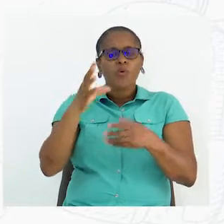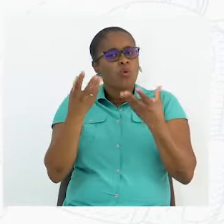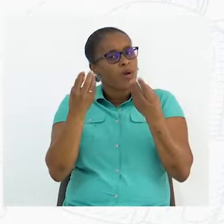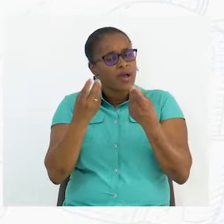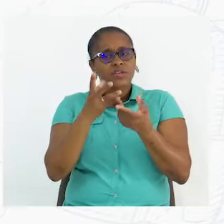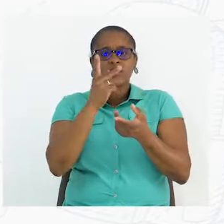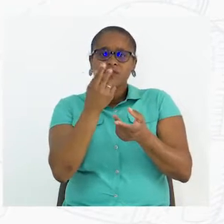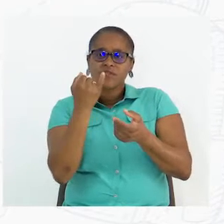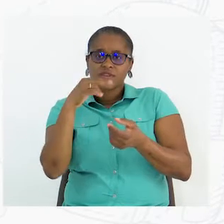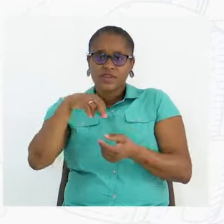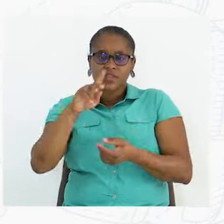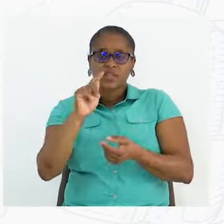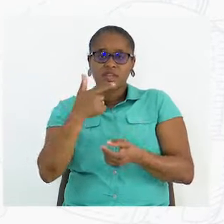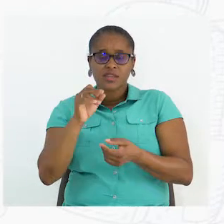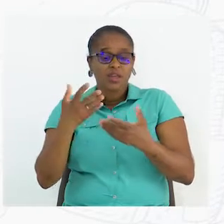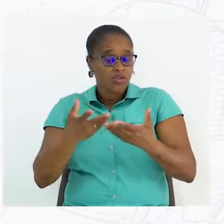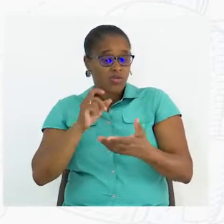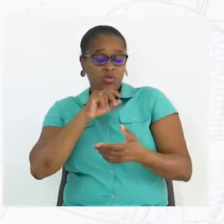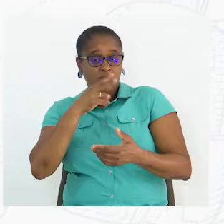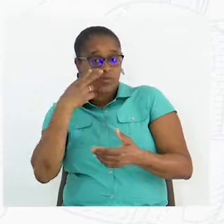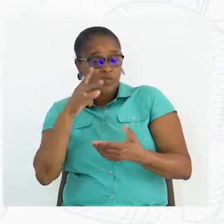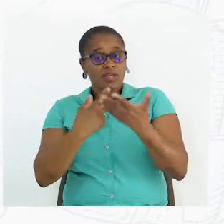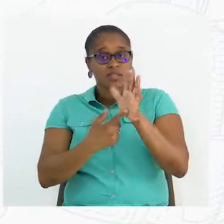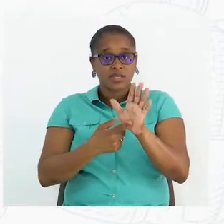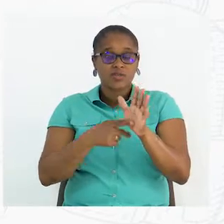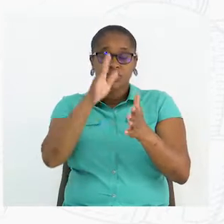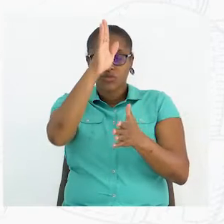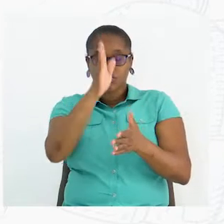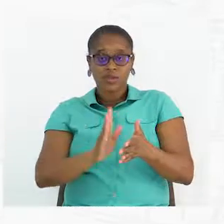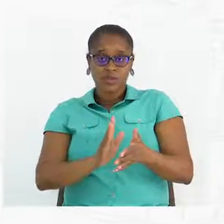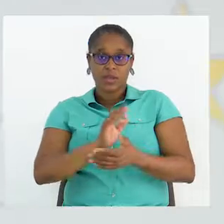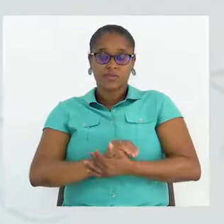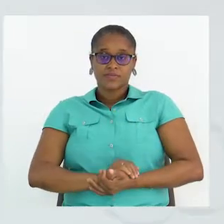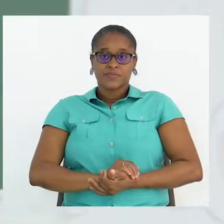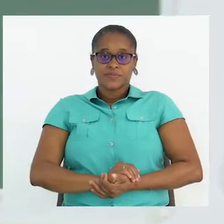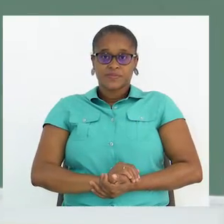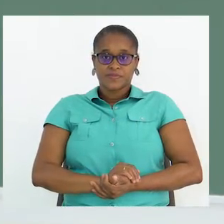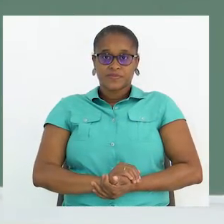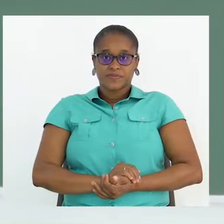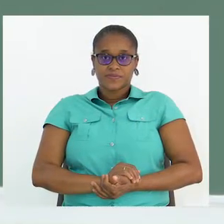Agora podemos ver o exemplo de um caso vertical.